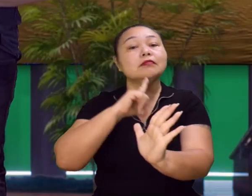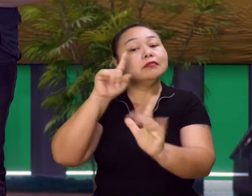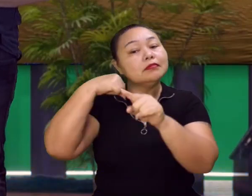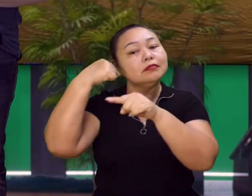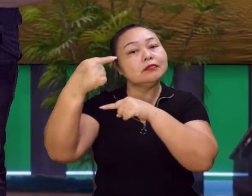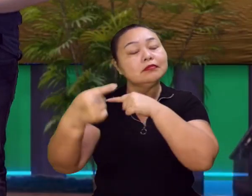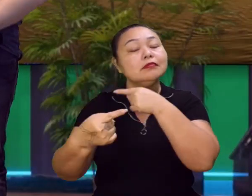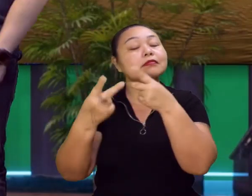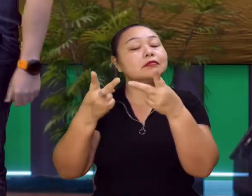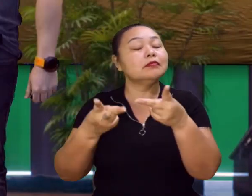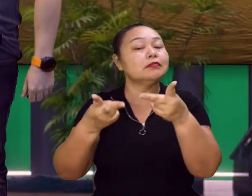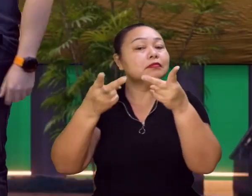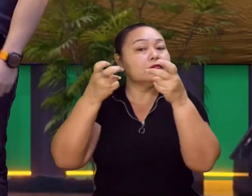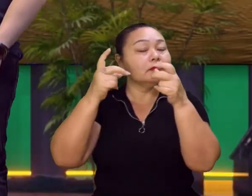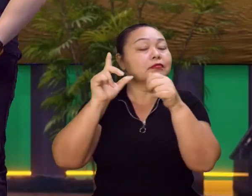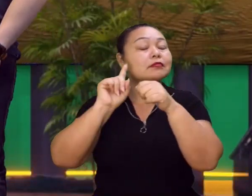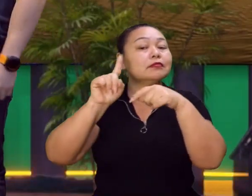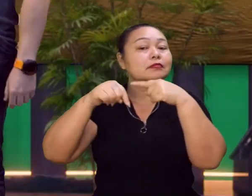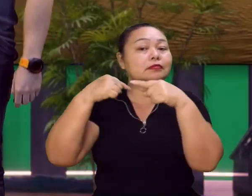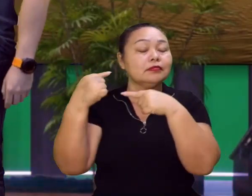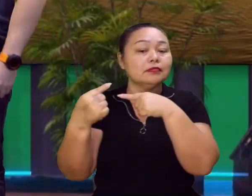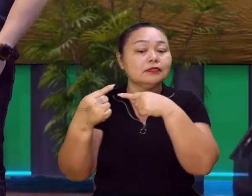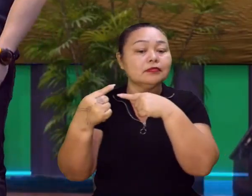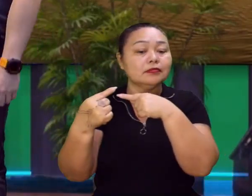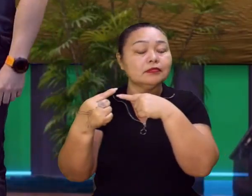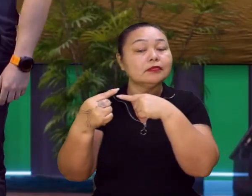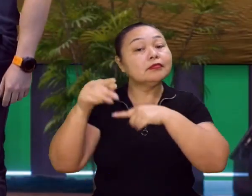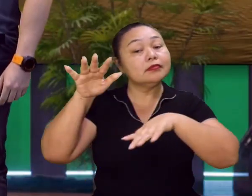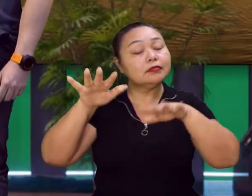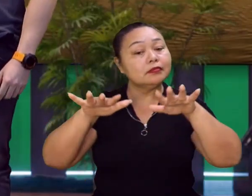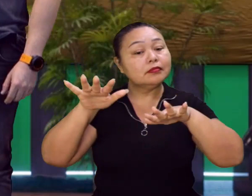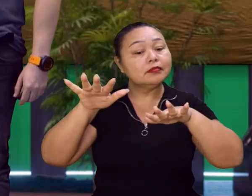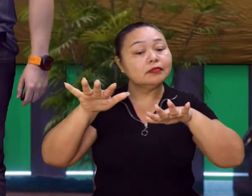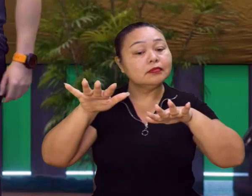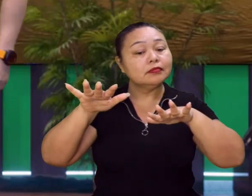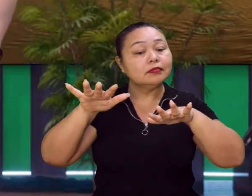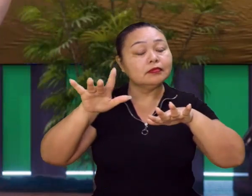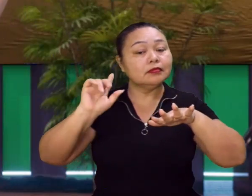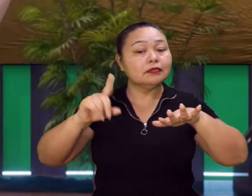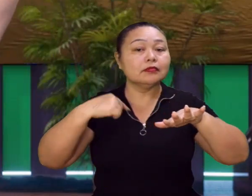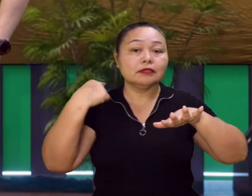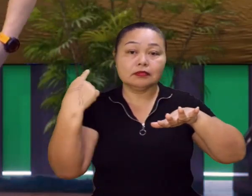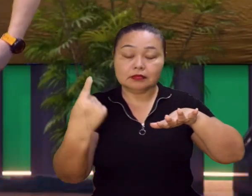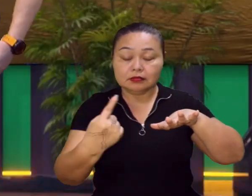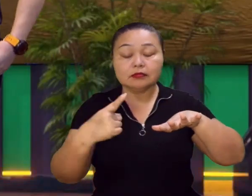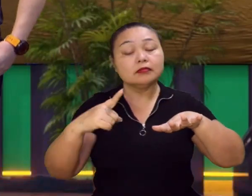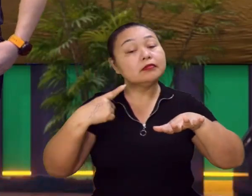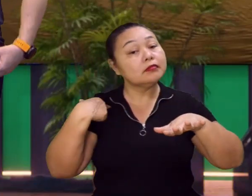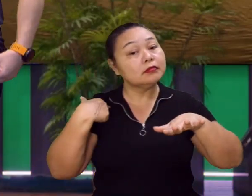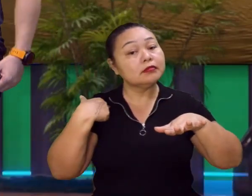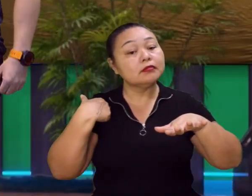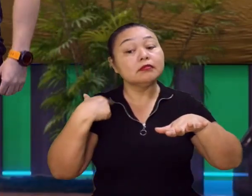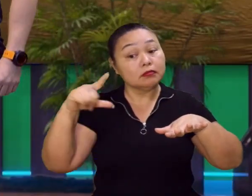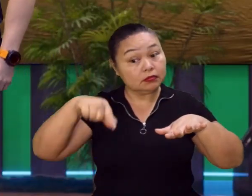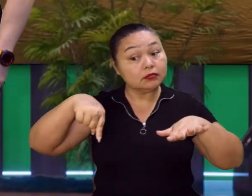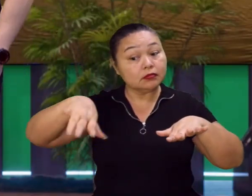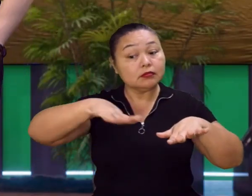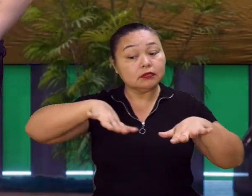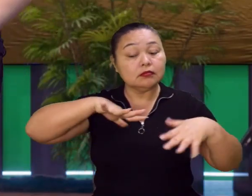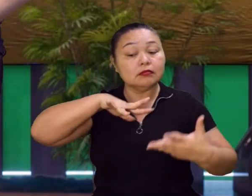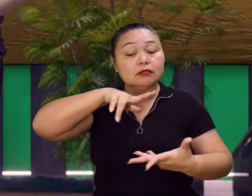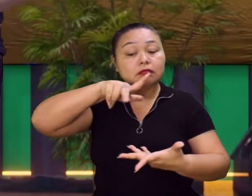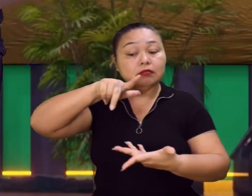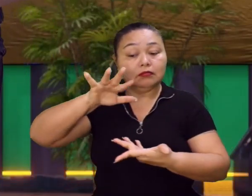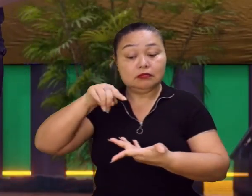perceber a importância que ela tem. Exatamente. Embora nós vivemos, né, num mundo altamente tecnológico.